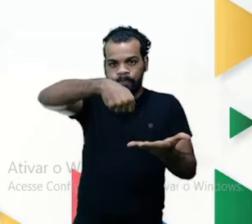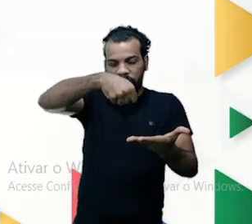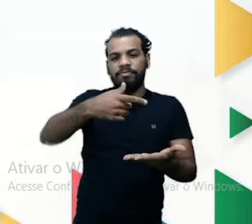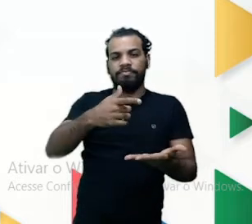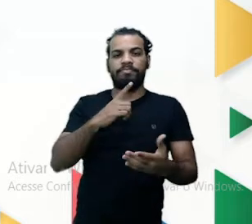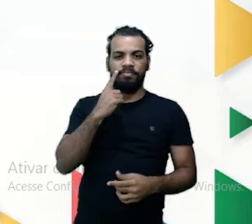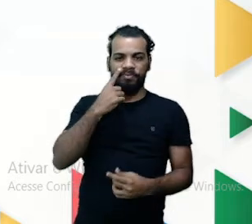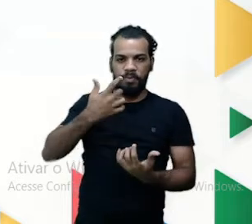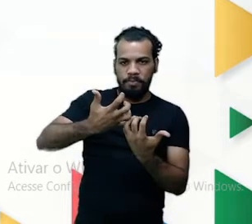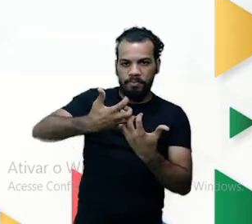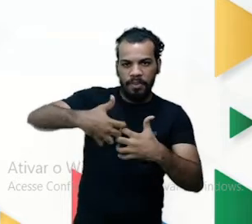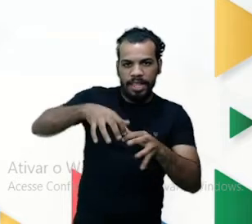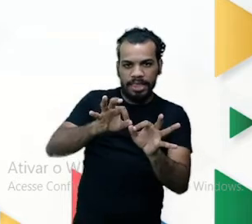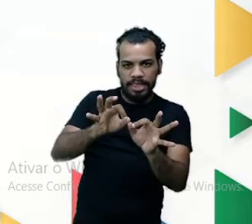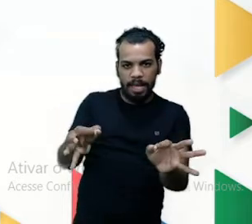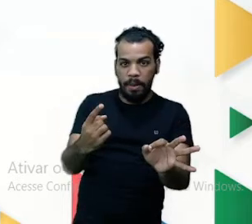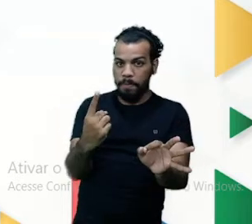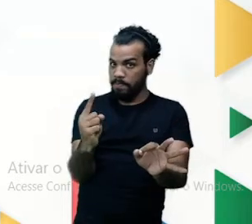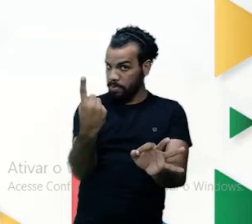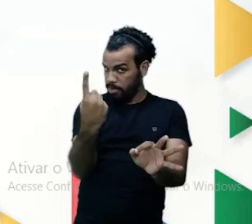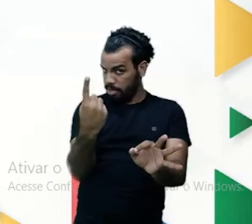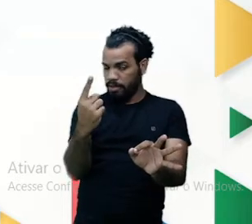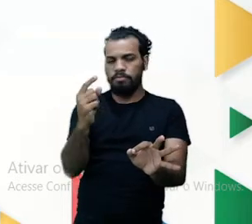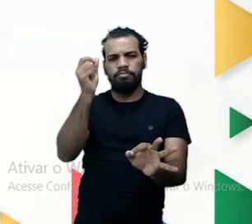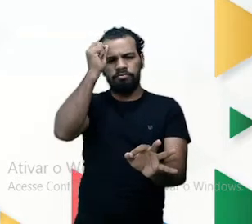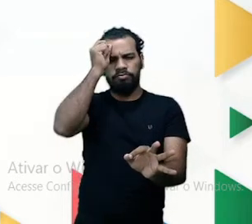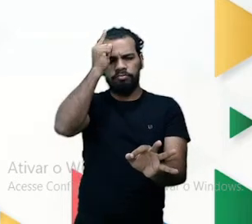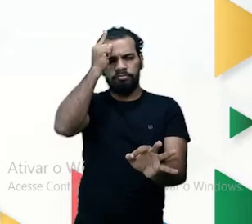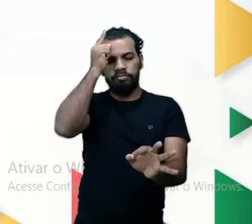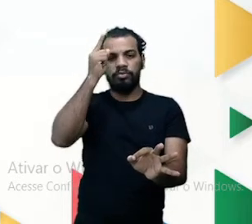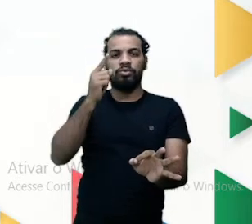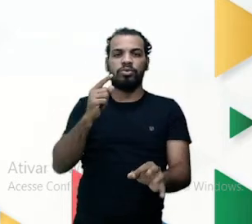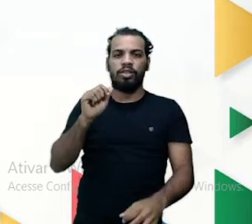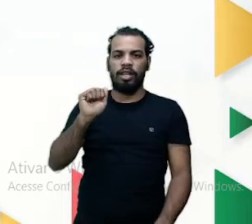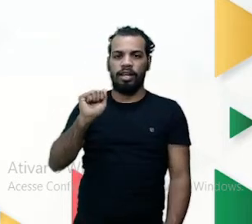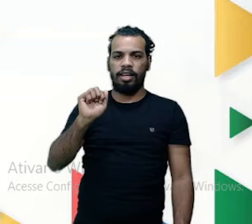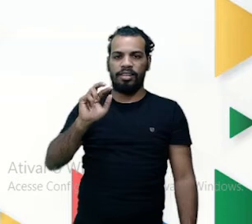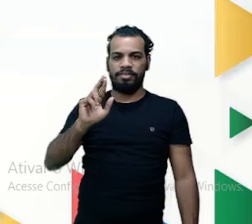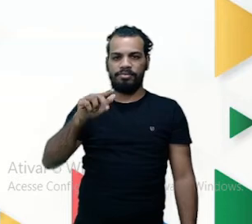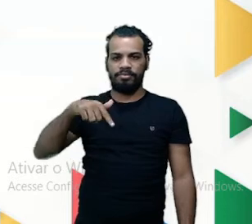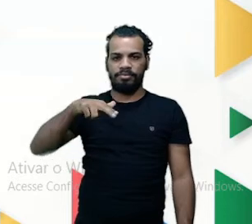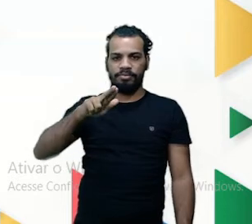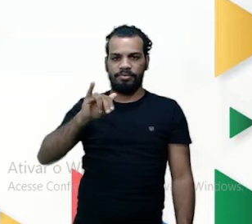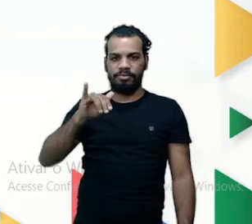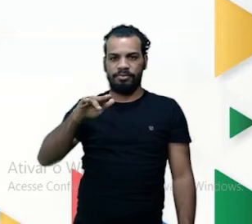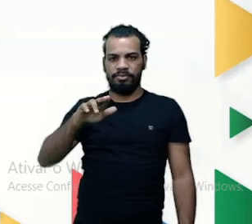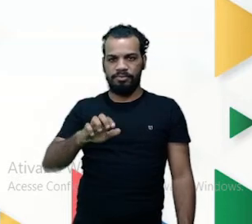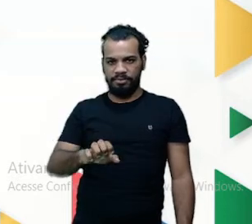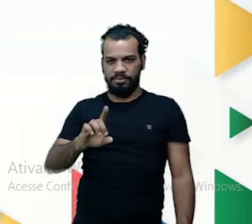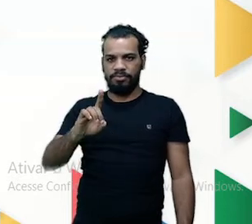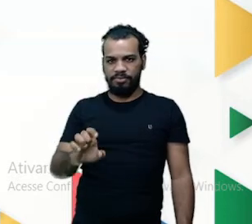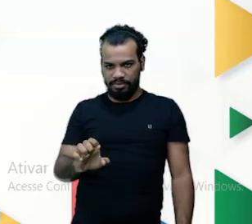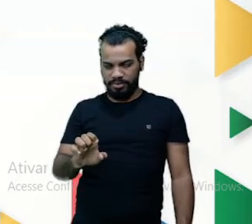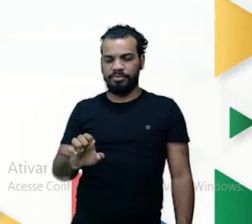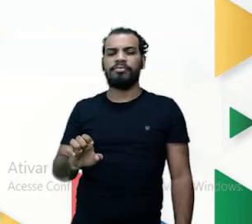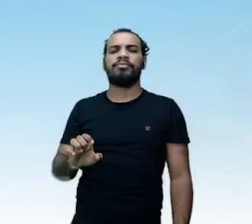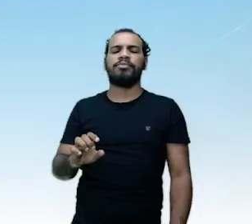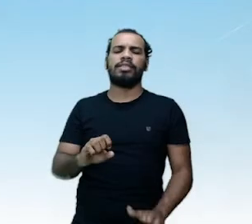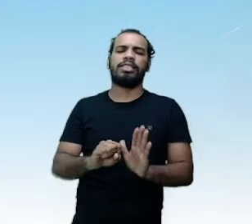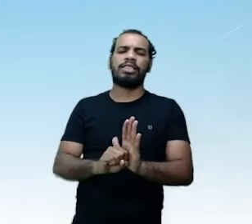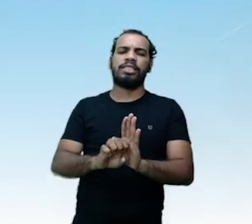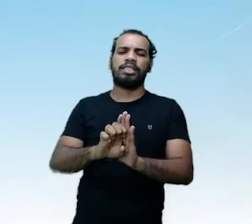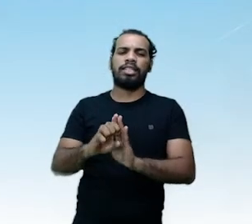primeira máquina simples, ela foi proposta por Arquimedes de Siracusa. Isso aí lá no